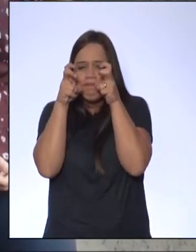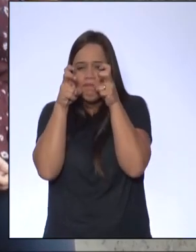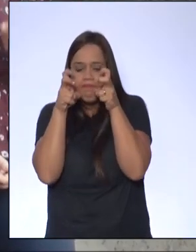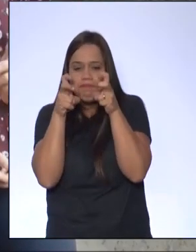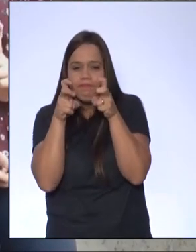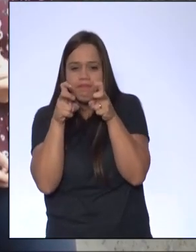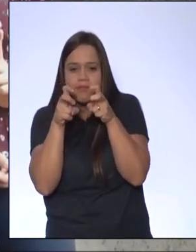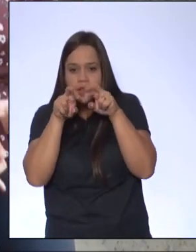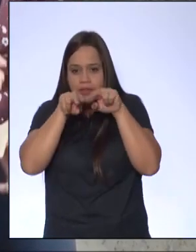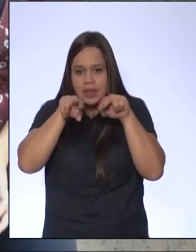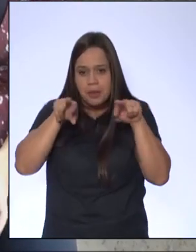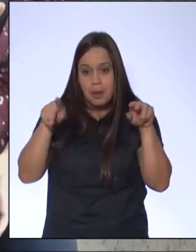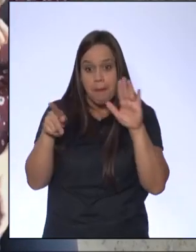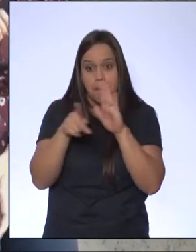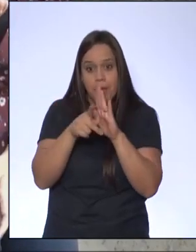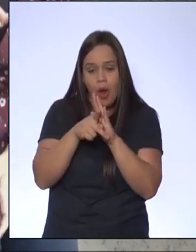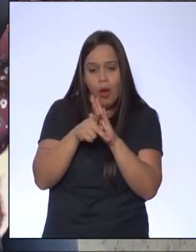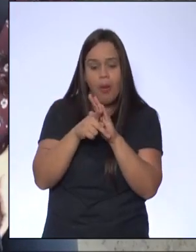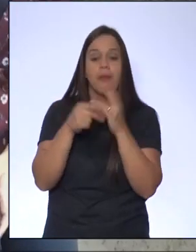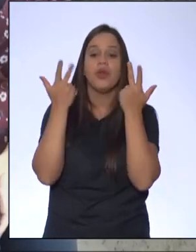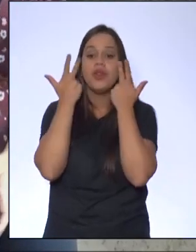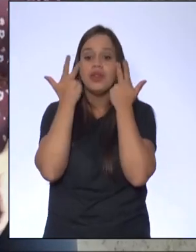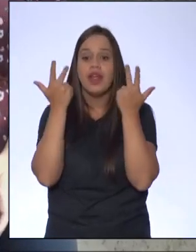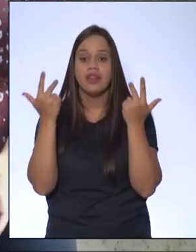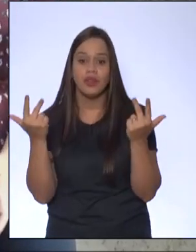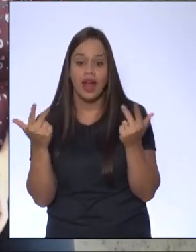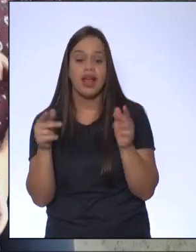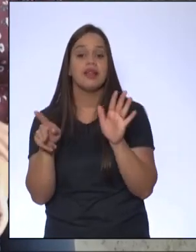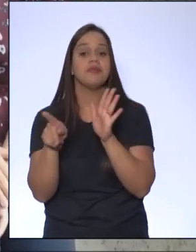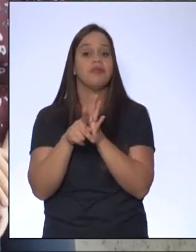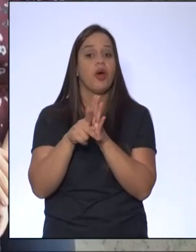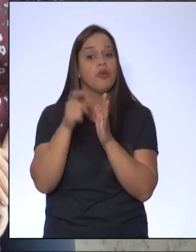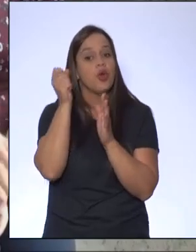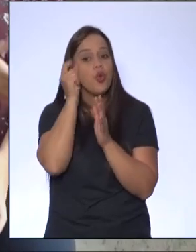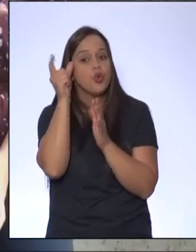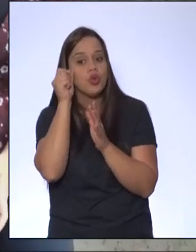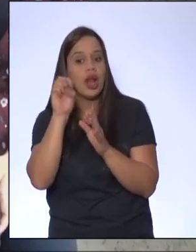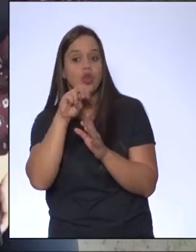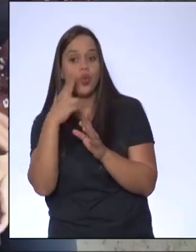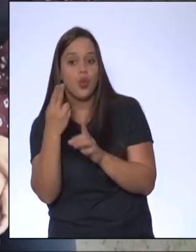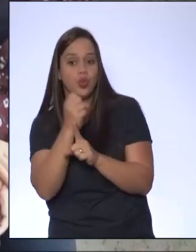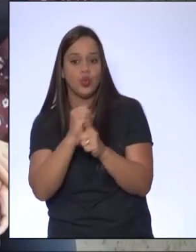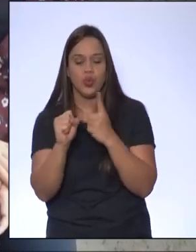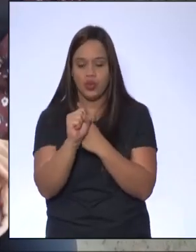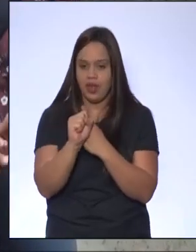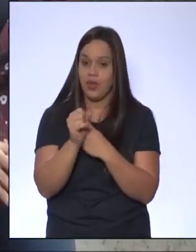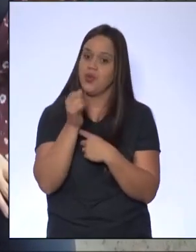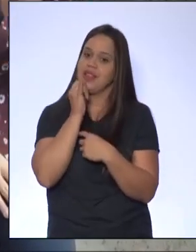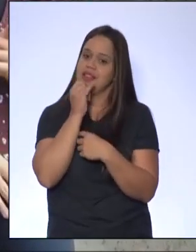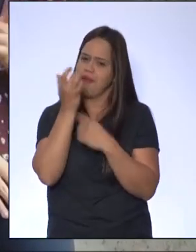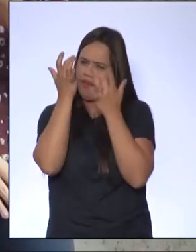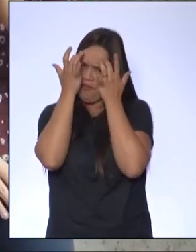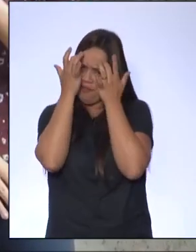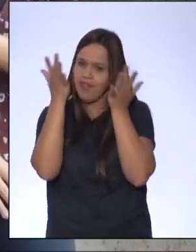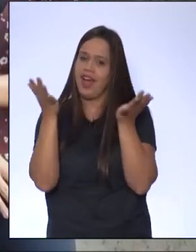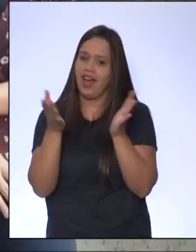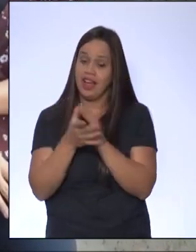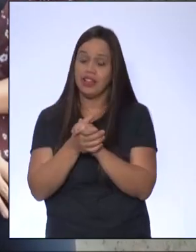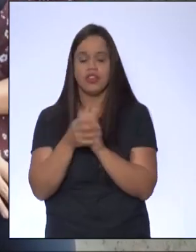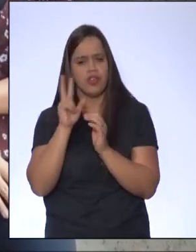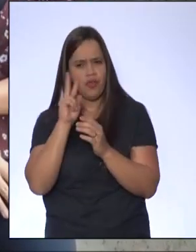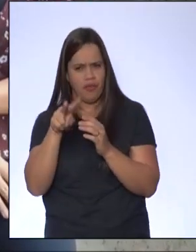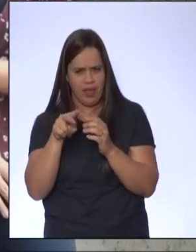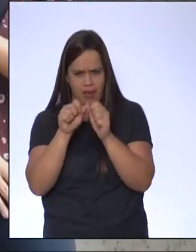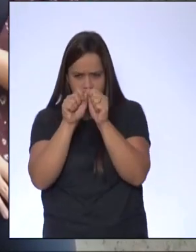elementos são naturais e quais são culturais ou sociais. No exemplo fica fácil. Se olhamos o